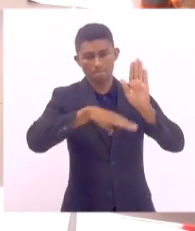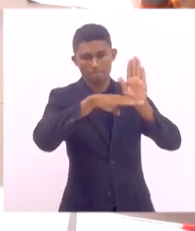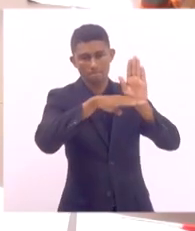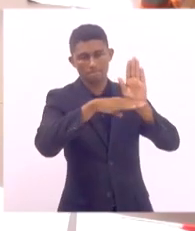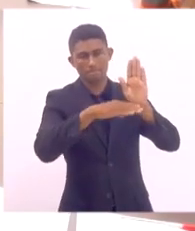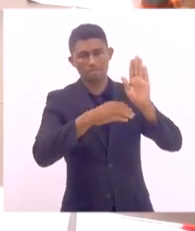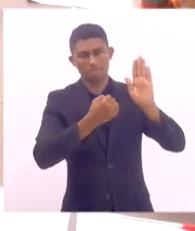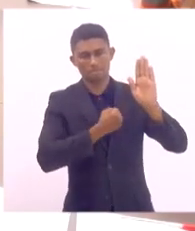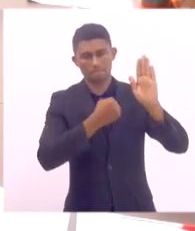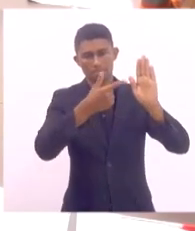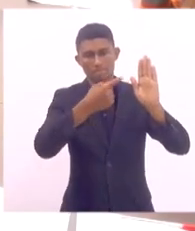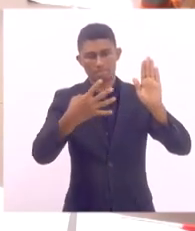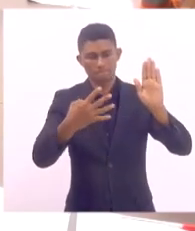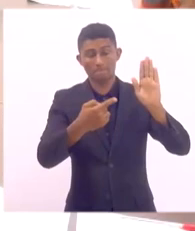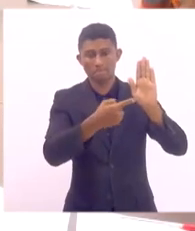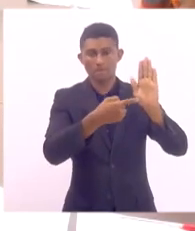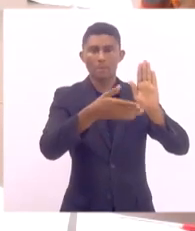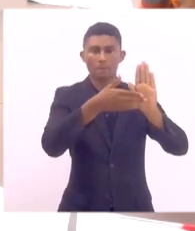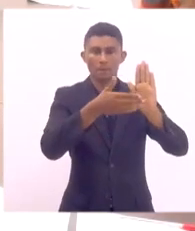dia de amanhã.